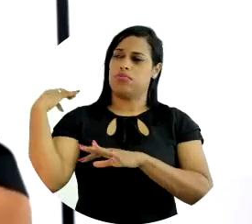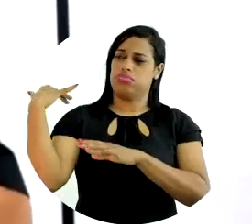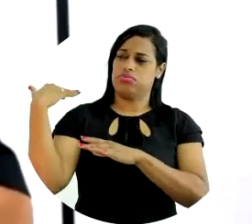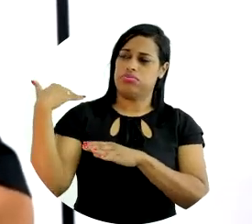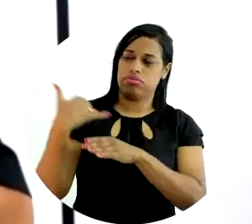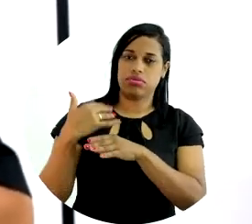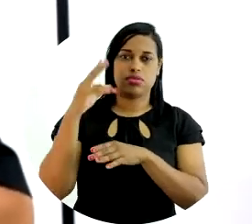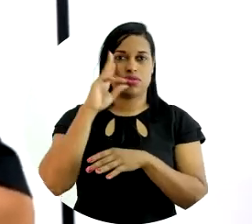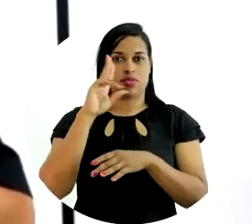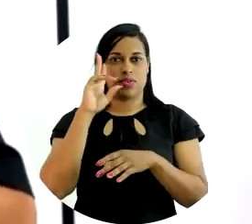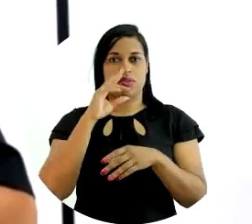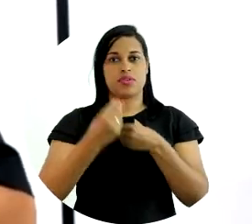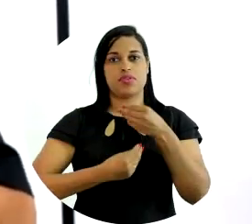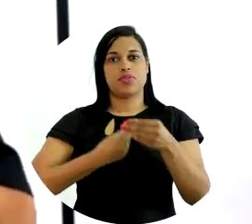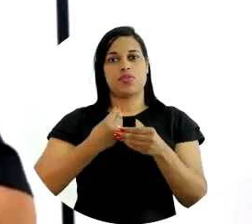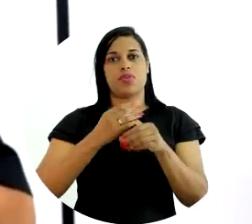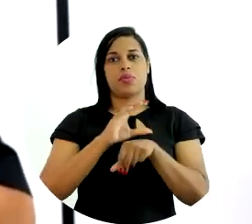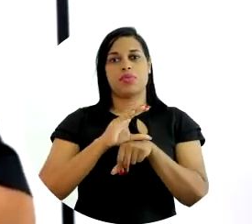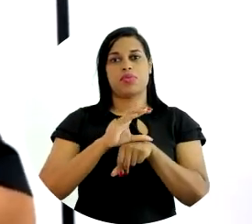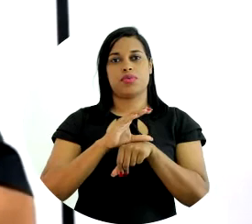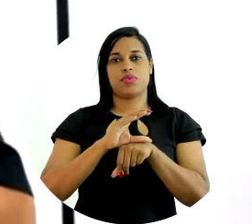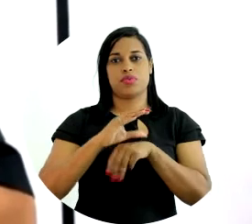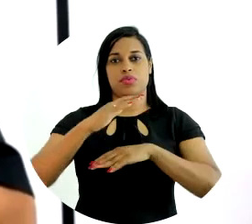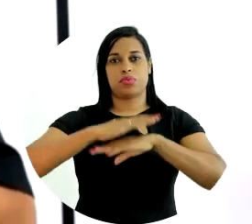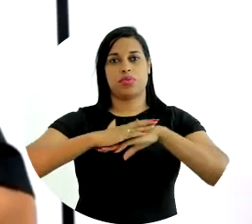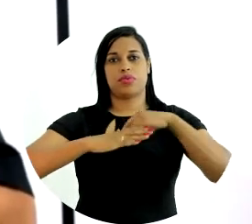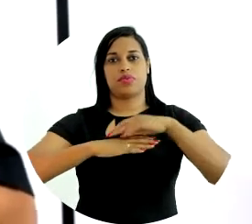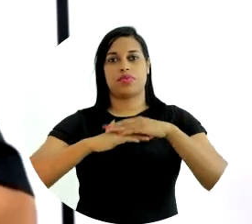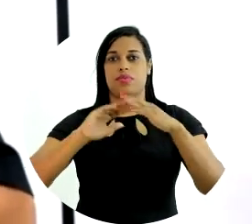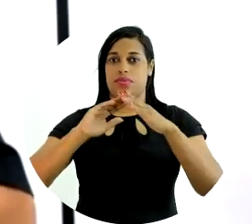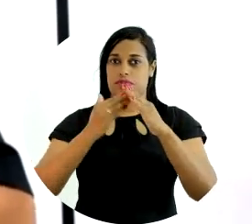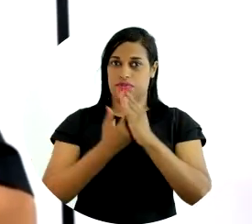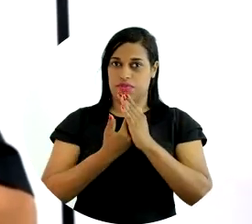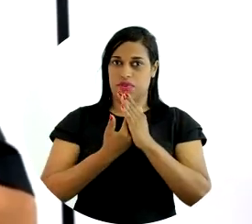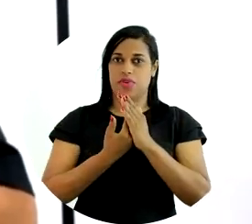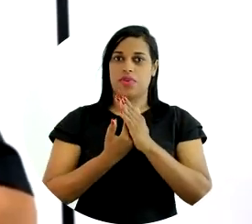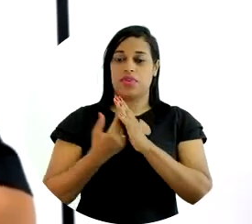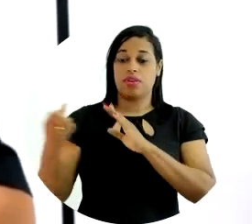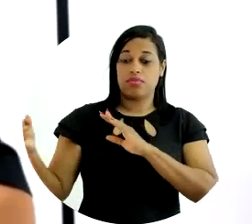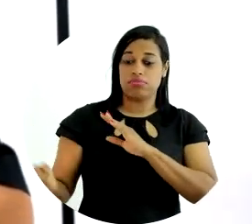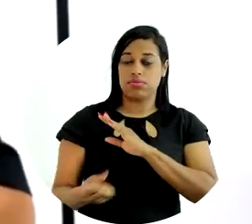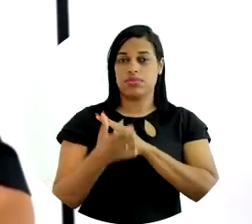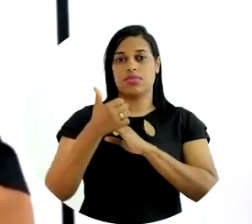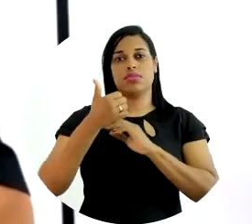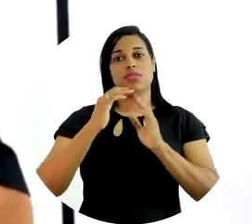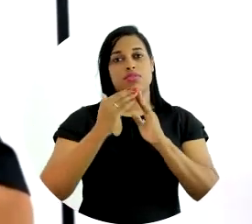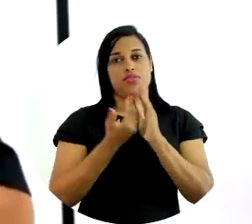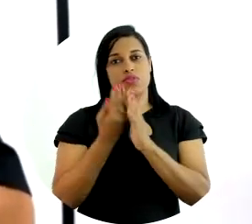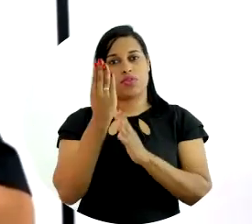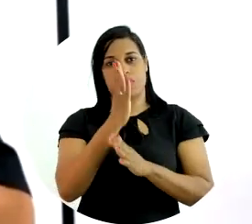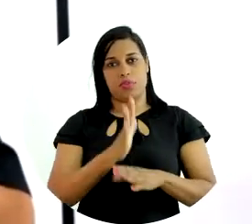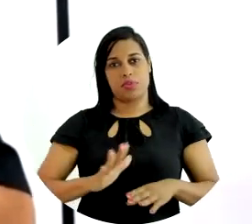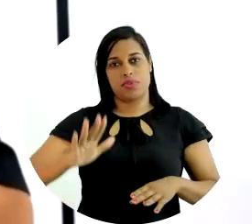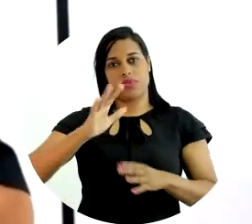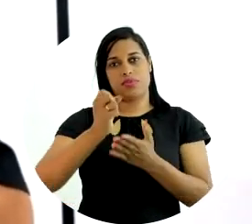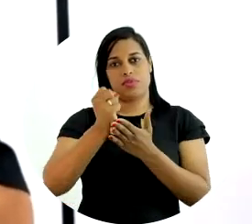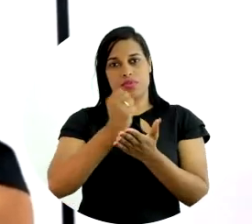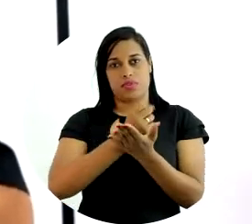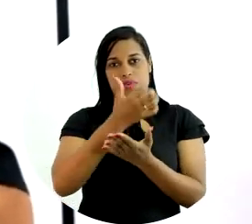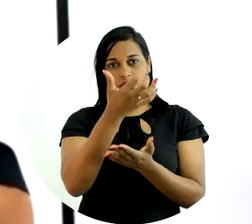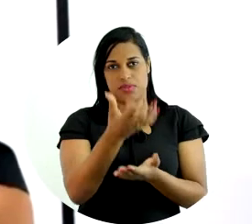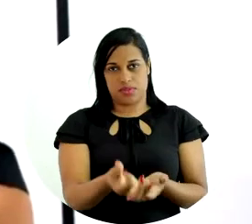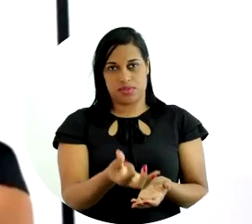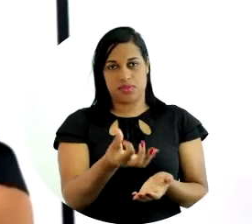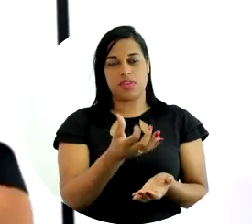papel a retrospectiva histórica e como se constituiu o funcionário da escola desde o surgimento das colunas no